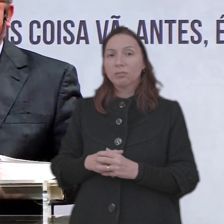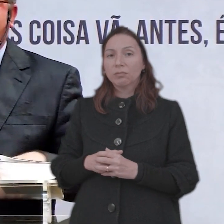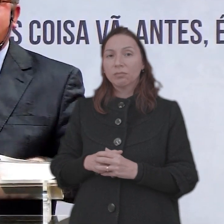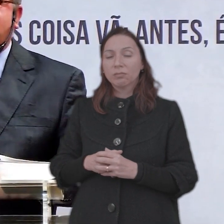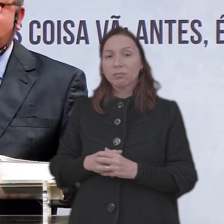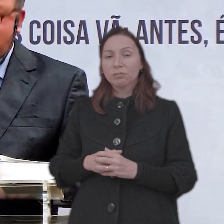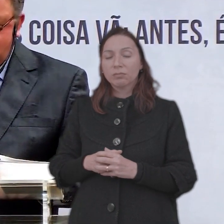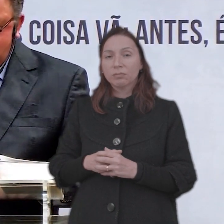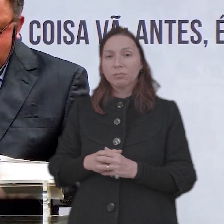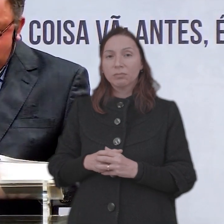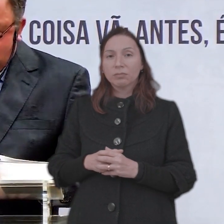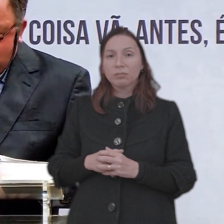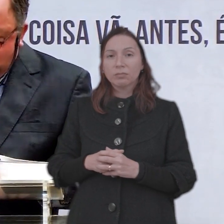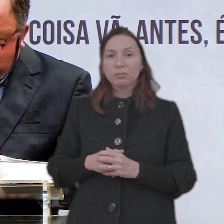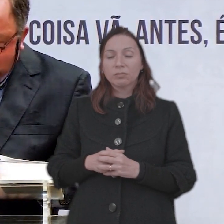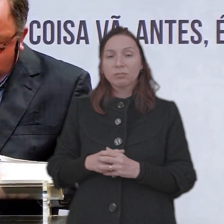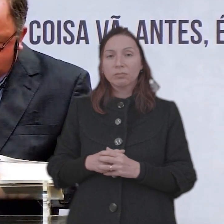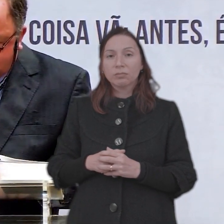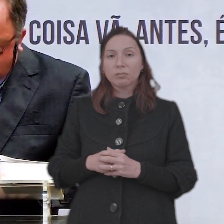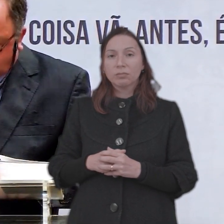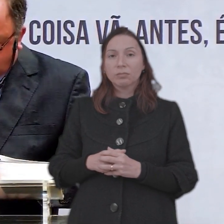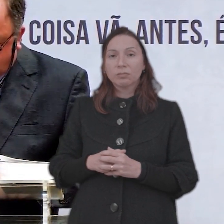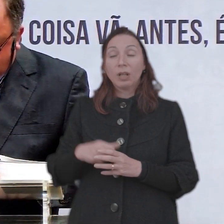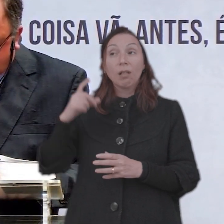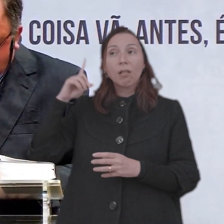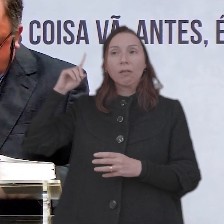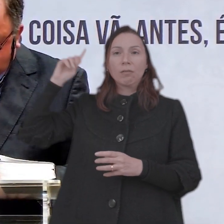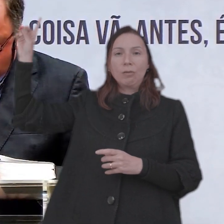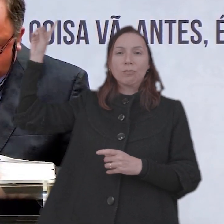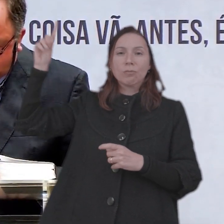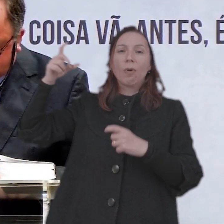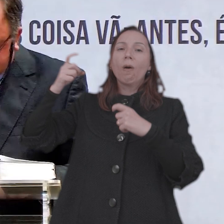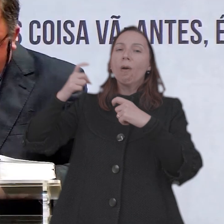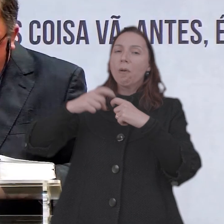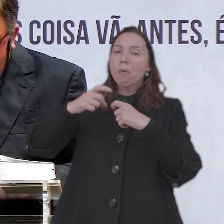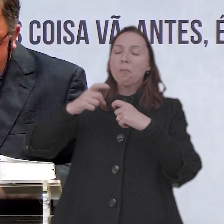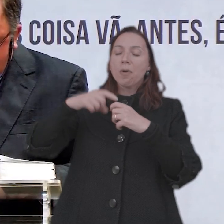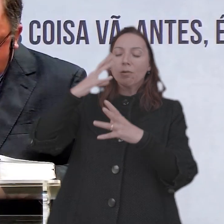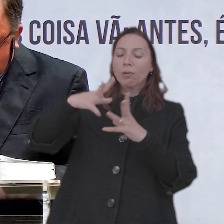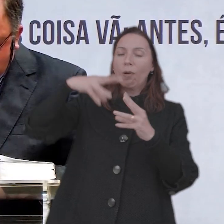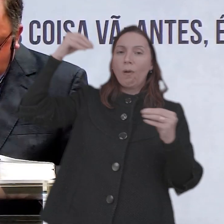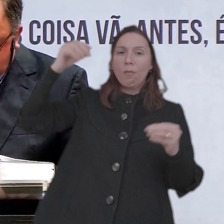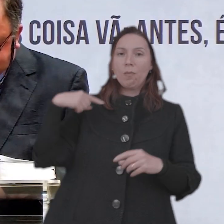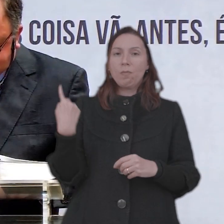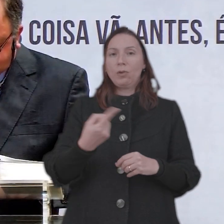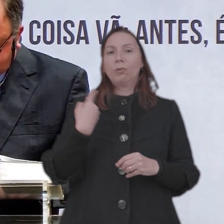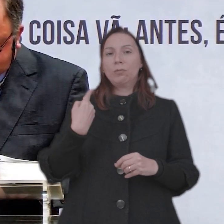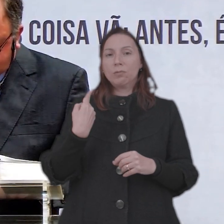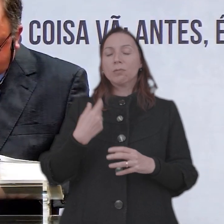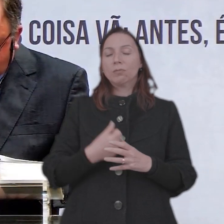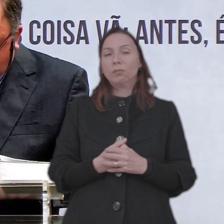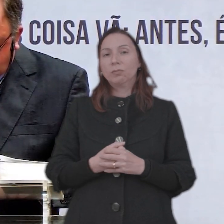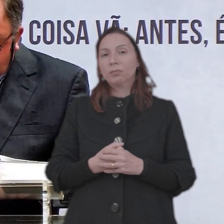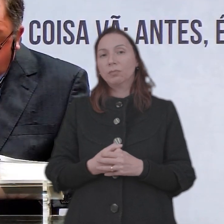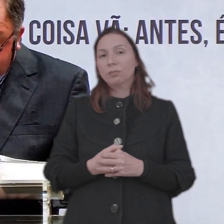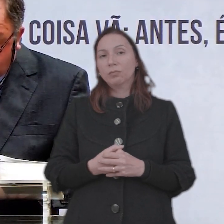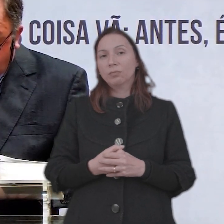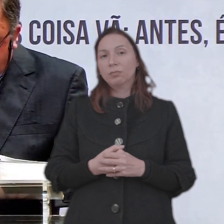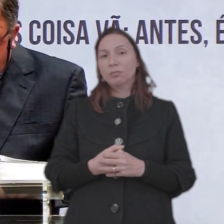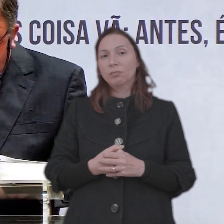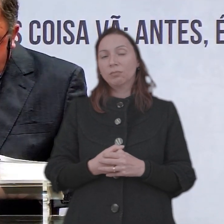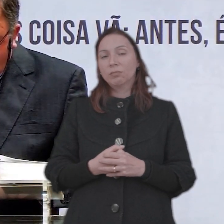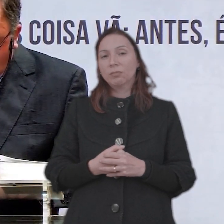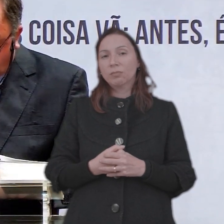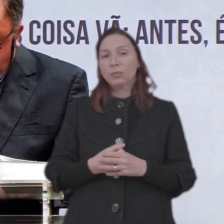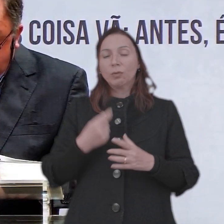Faça isso. Ele é o médico das nossas almas. Ele tira o